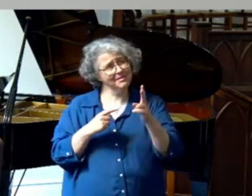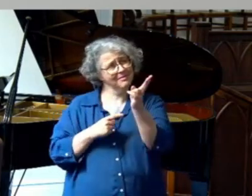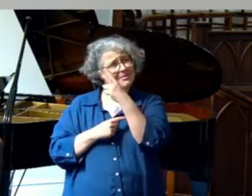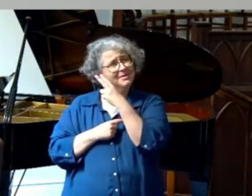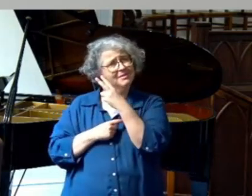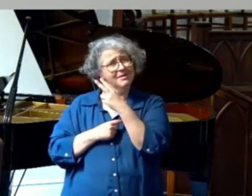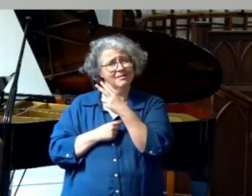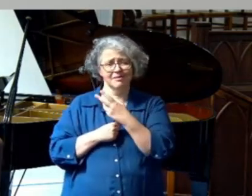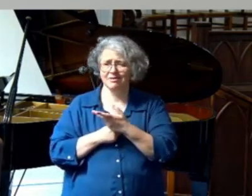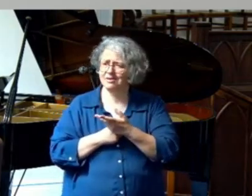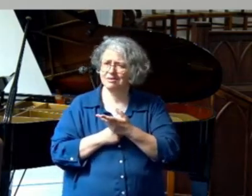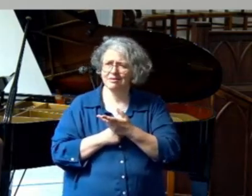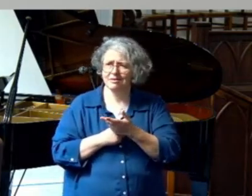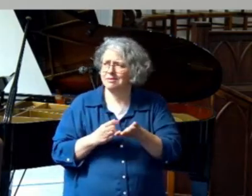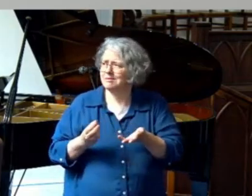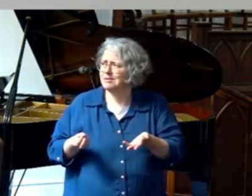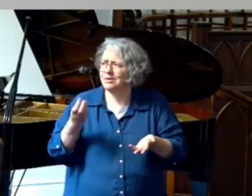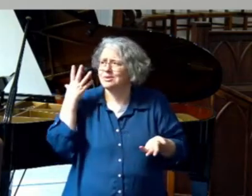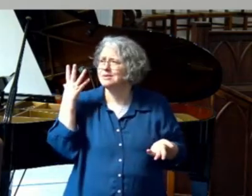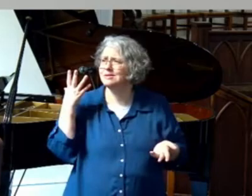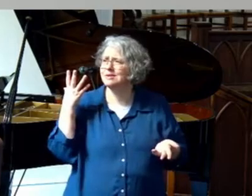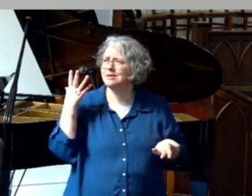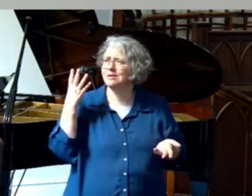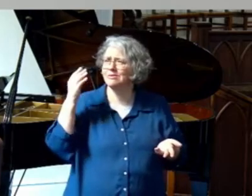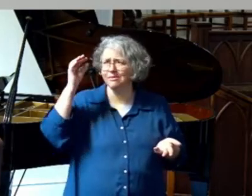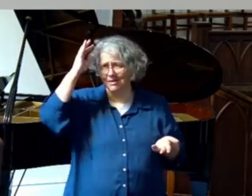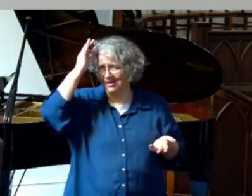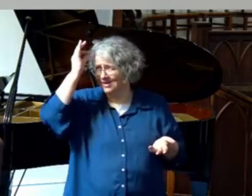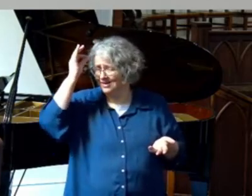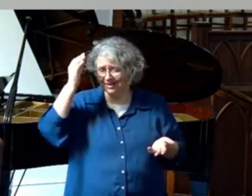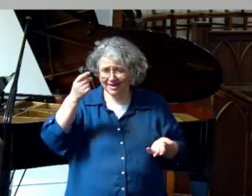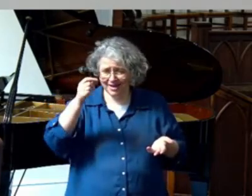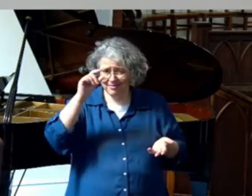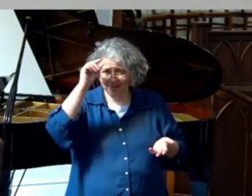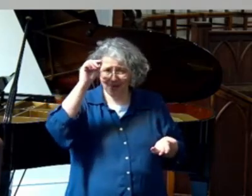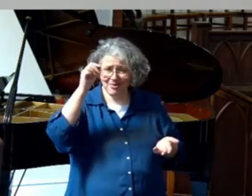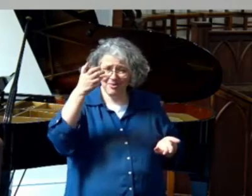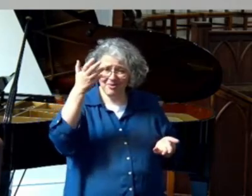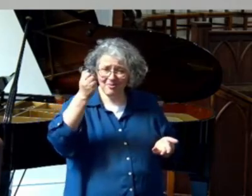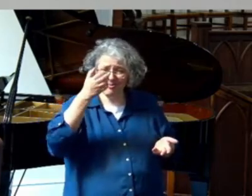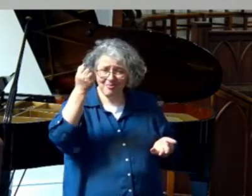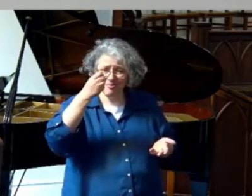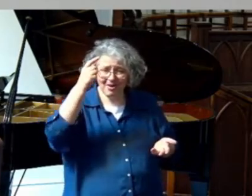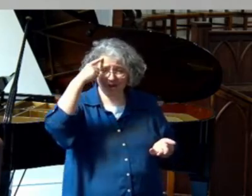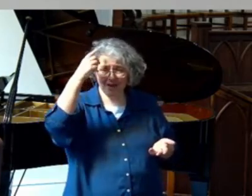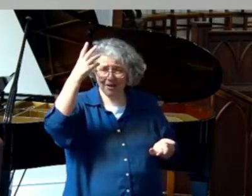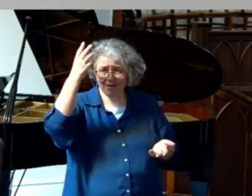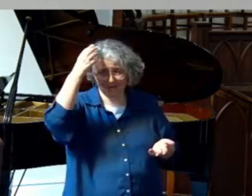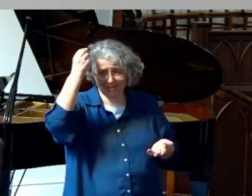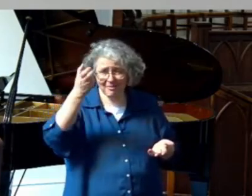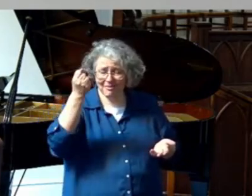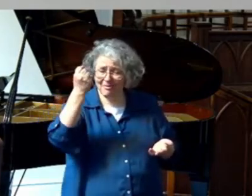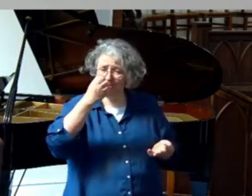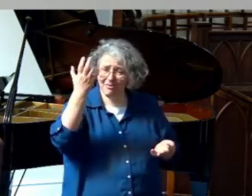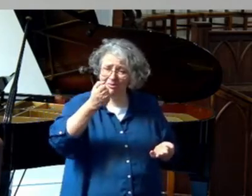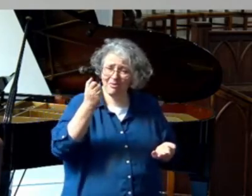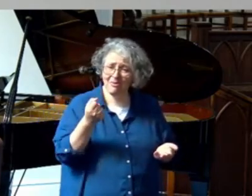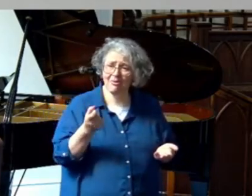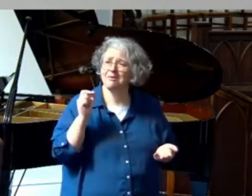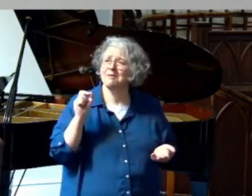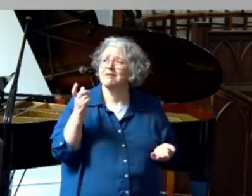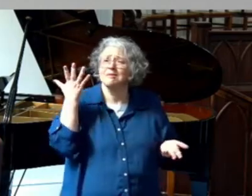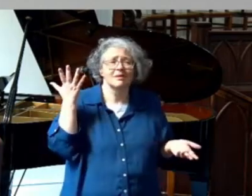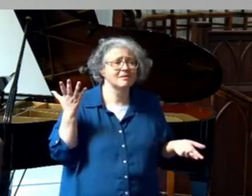brancos chegaram. O que aconteceu? A catarata chegou. O que aconteceu? As doenças